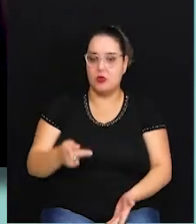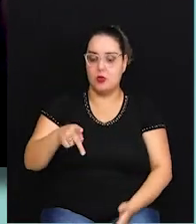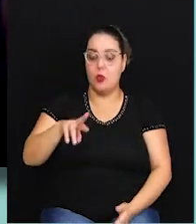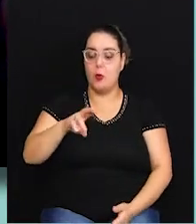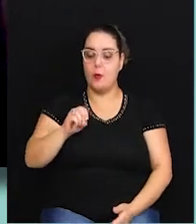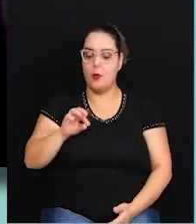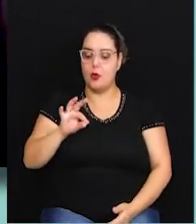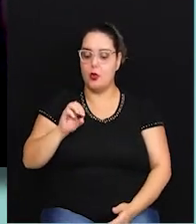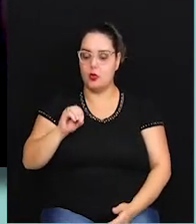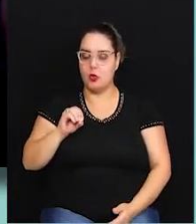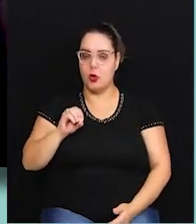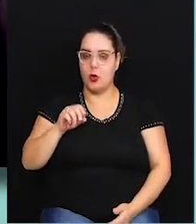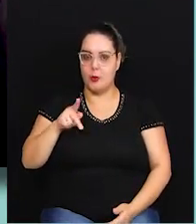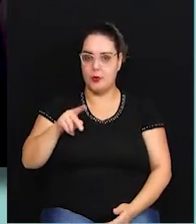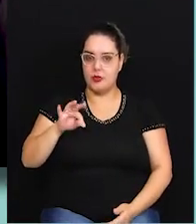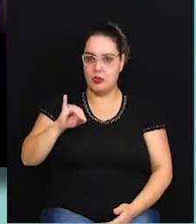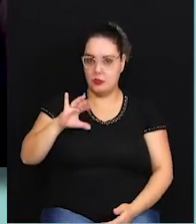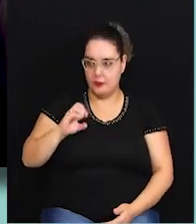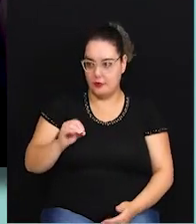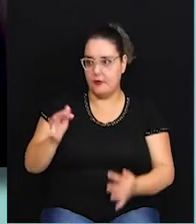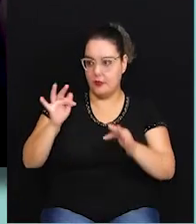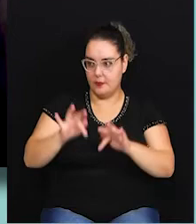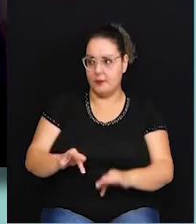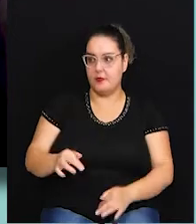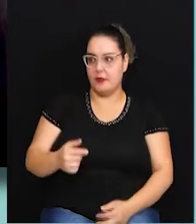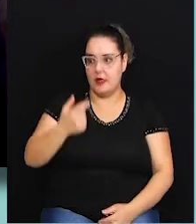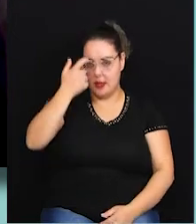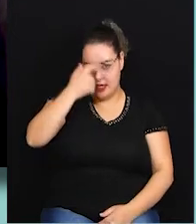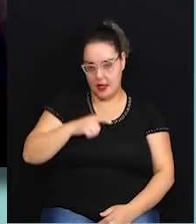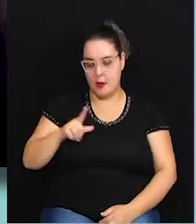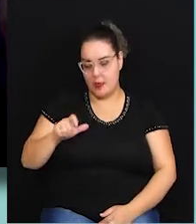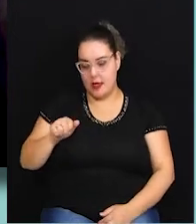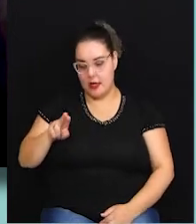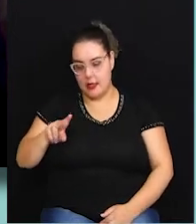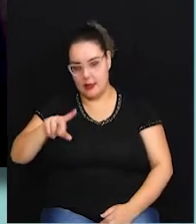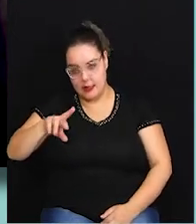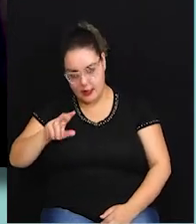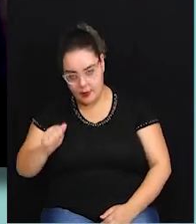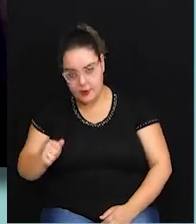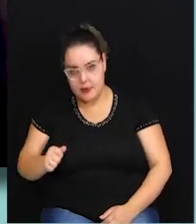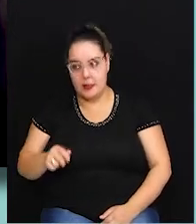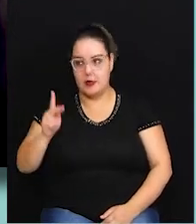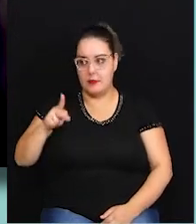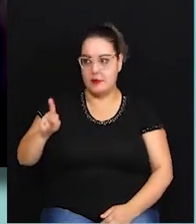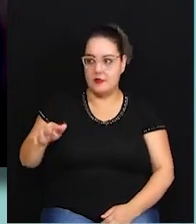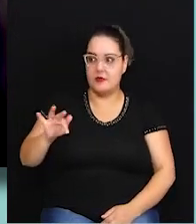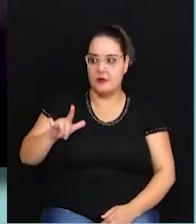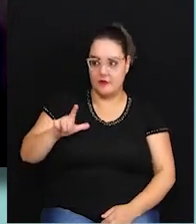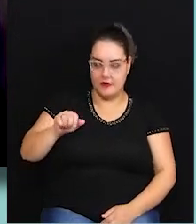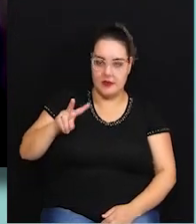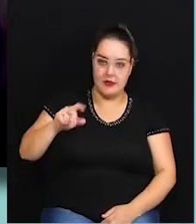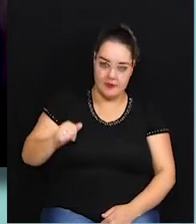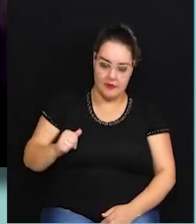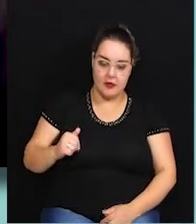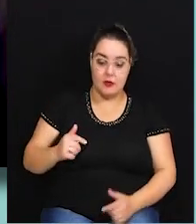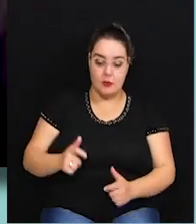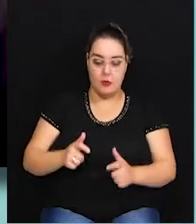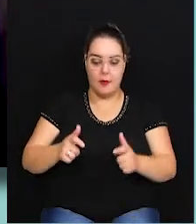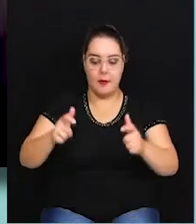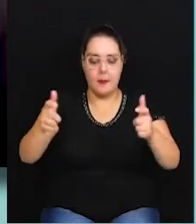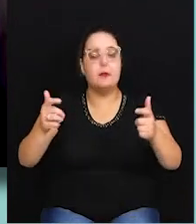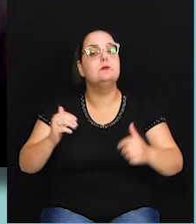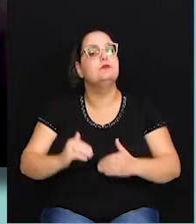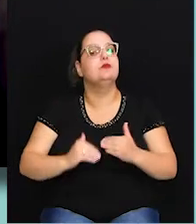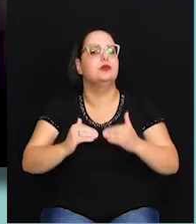nosso protótipo final. Então, eu, a Laura e a professora Flávia, nós nos unimos e crescemos muito, nos